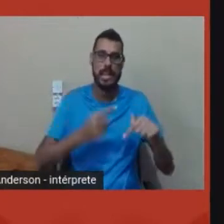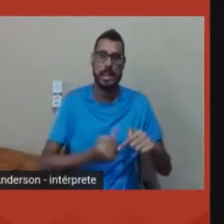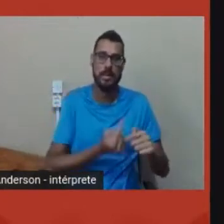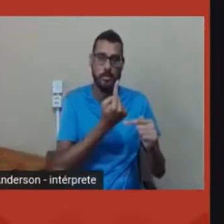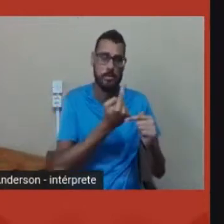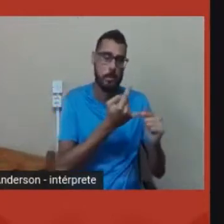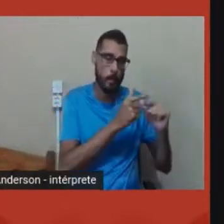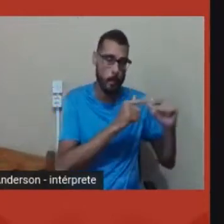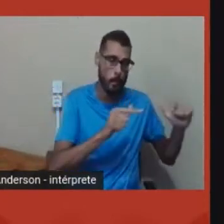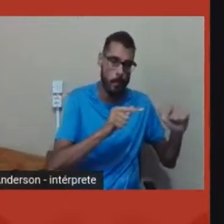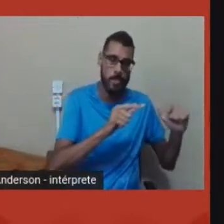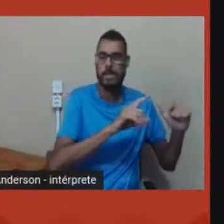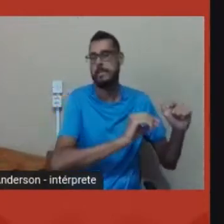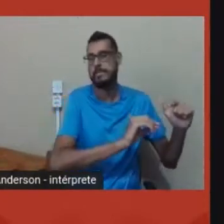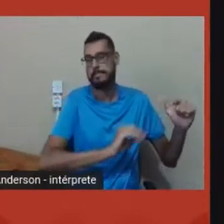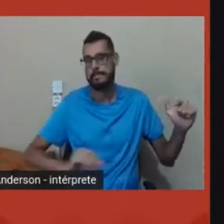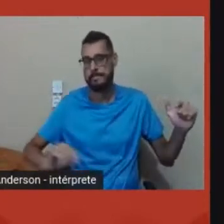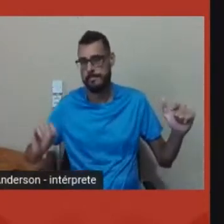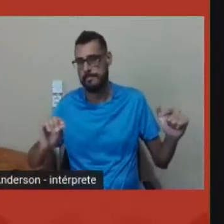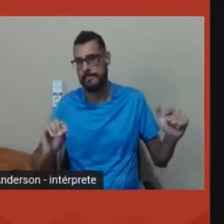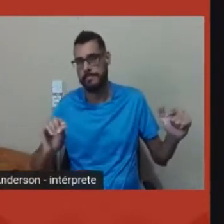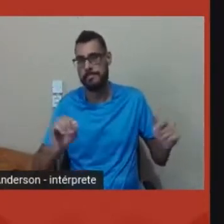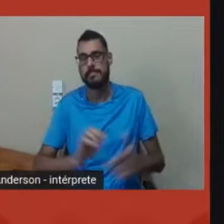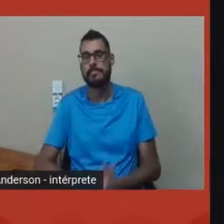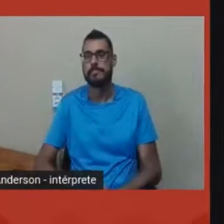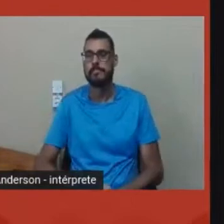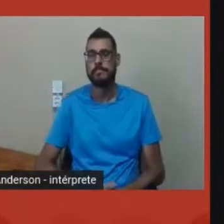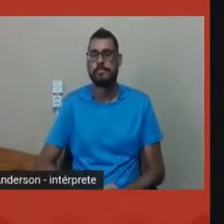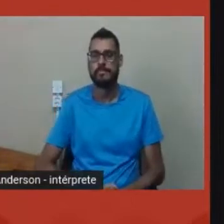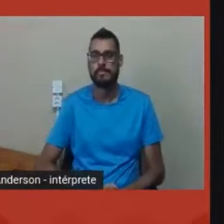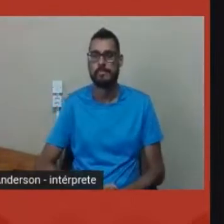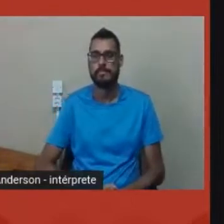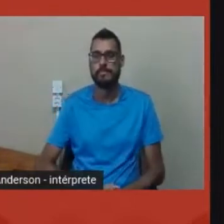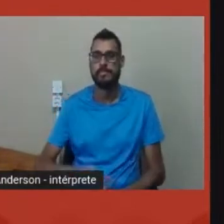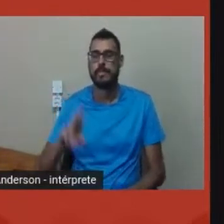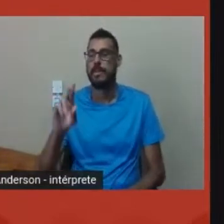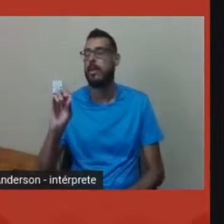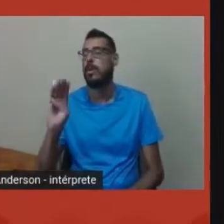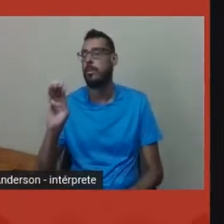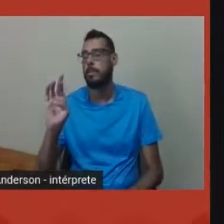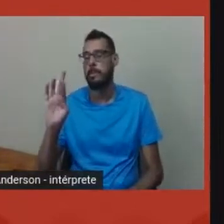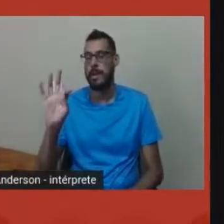e vida que segue. Roberto levantou a mão, vou ficar quieto de novo.